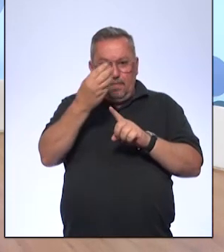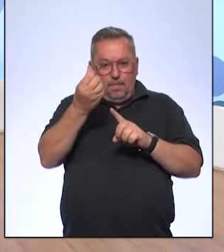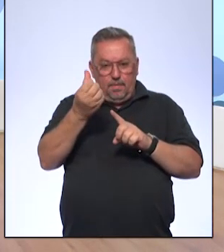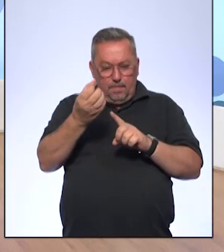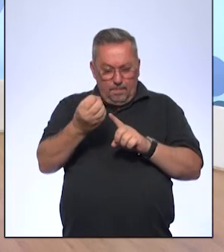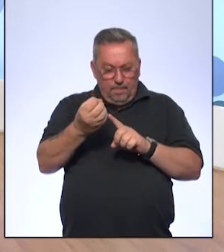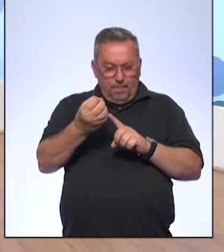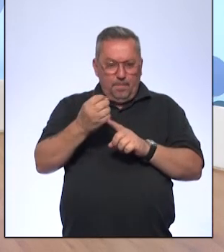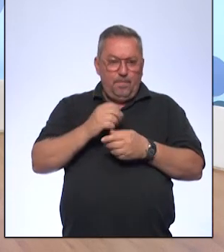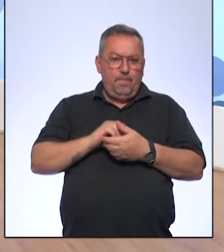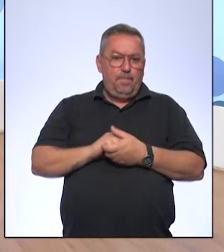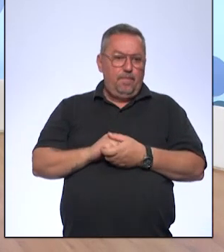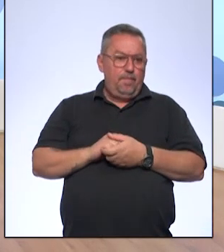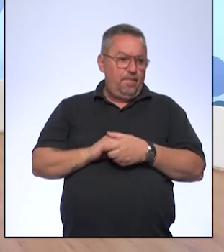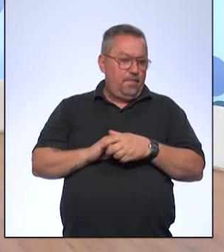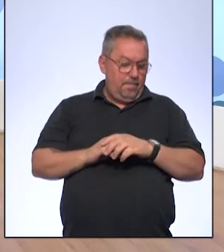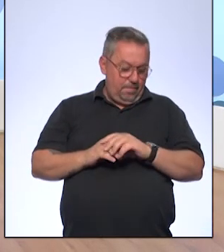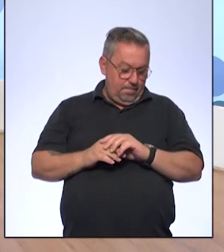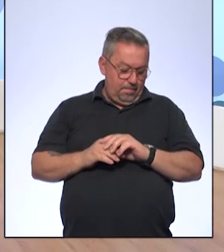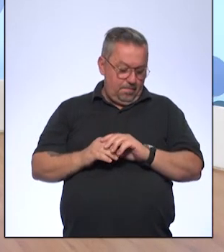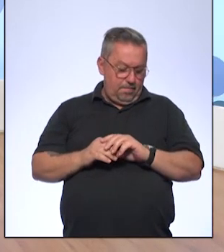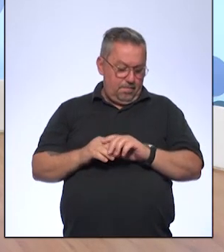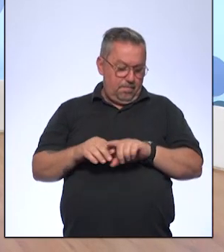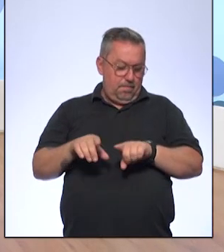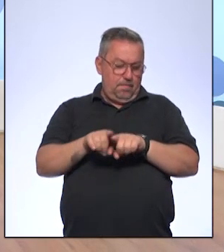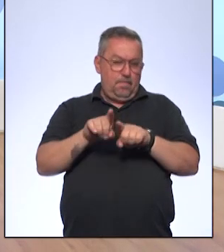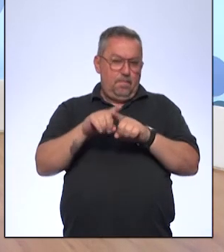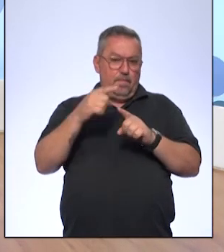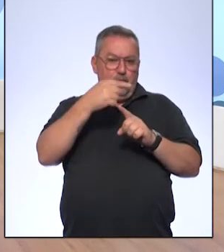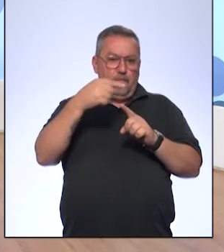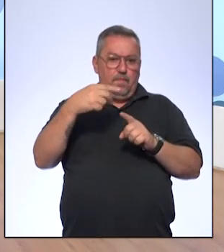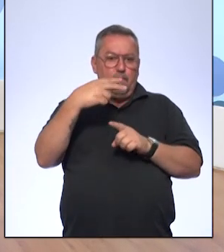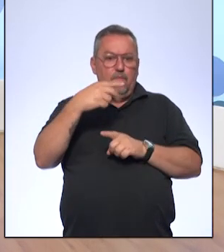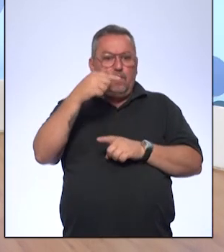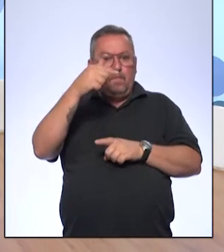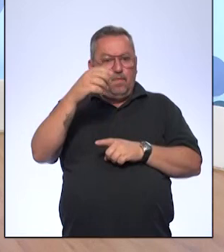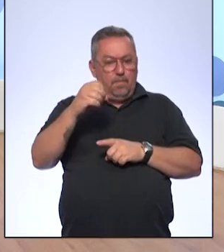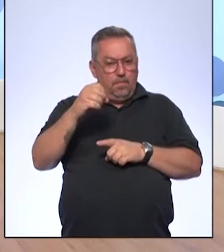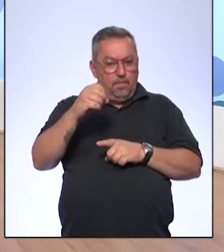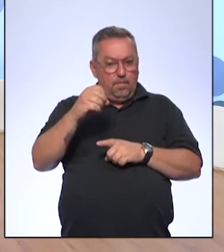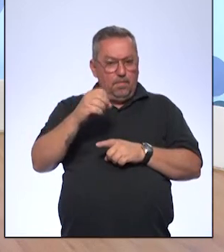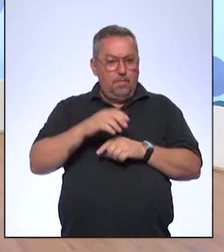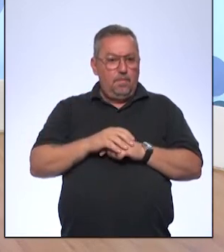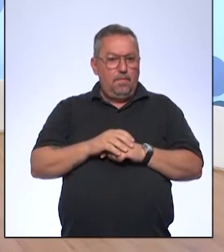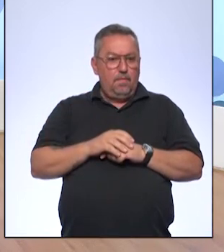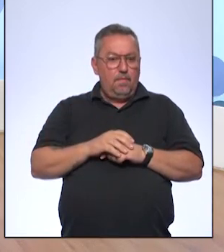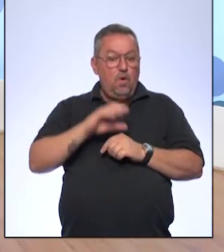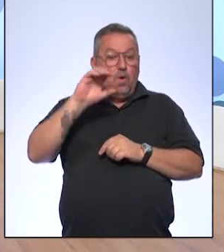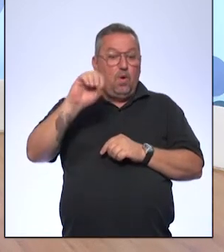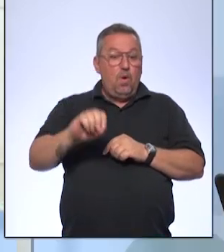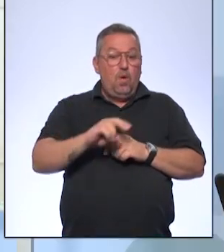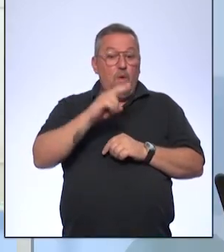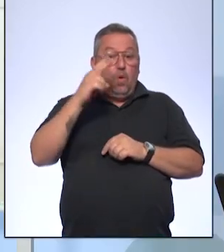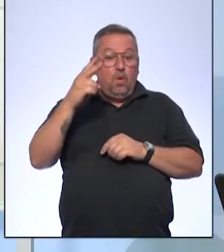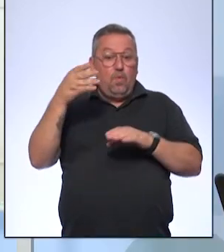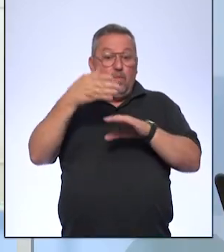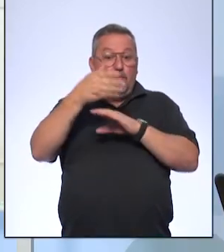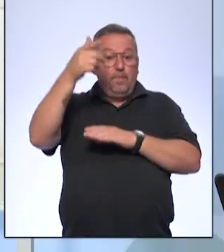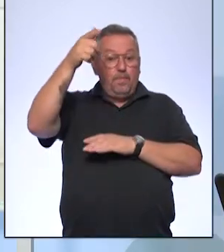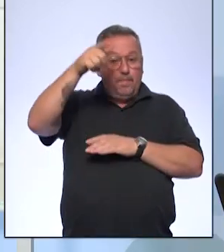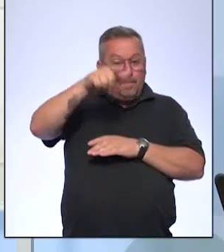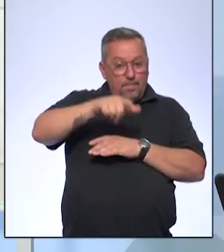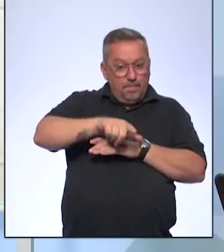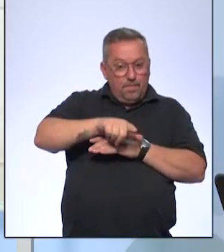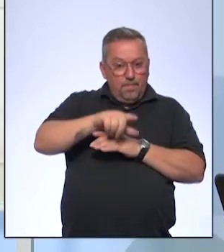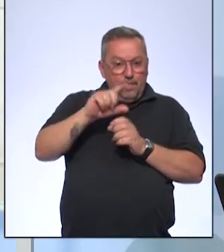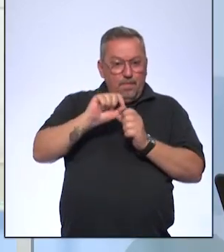não é? 360 graus menos 270, essa é a primeira ideia. Ou você vem de novo aqui